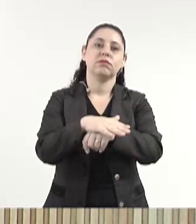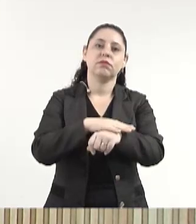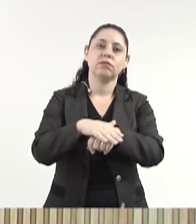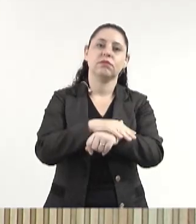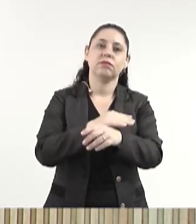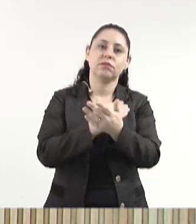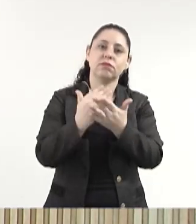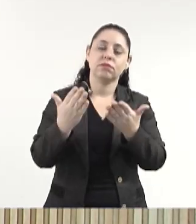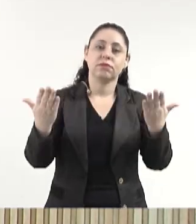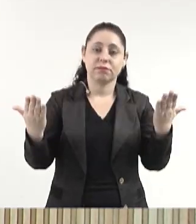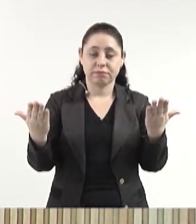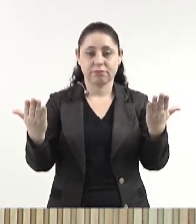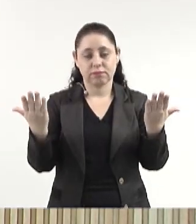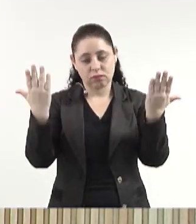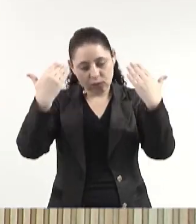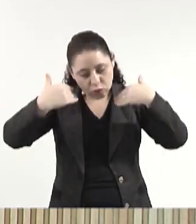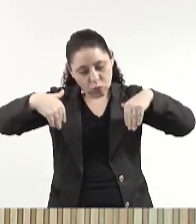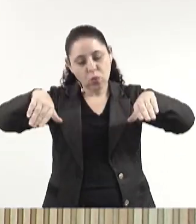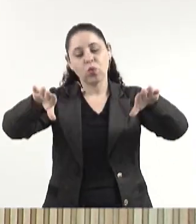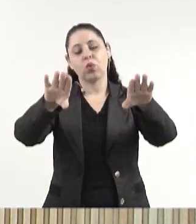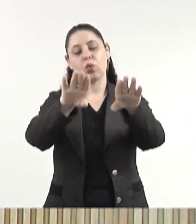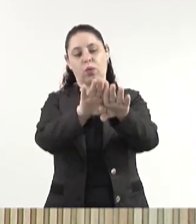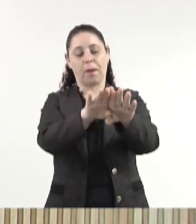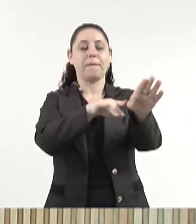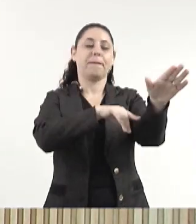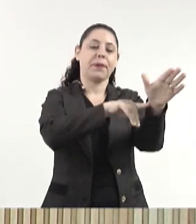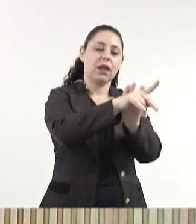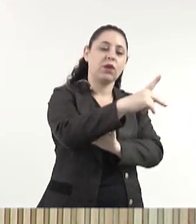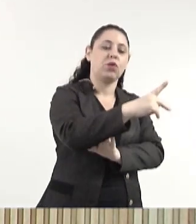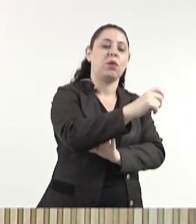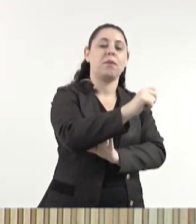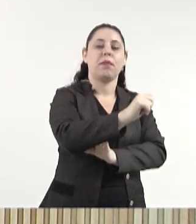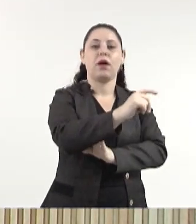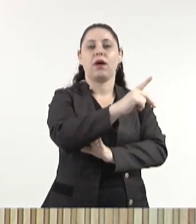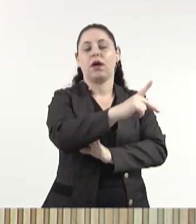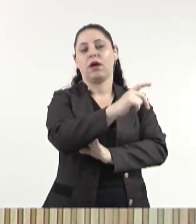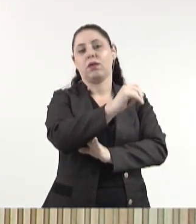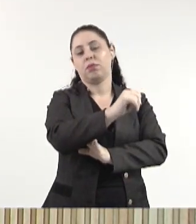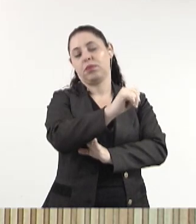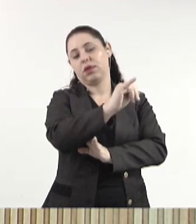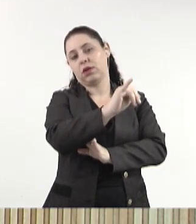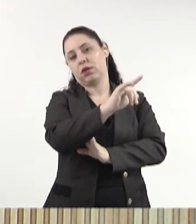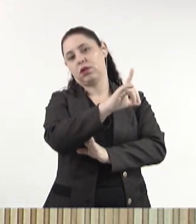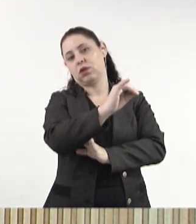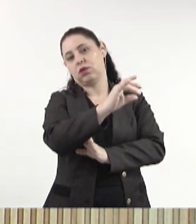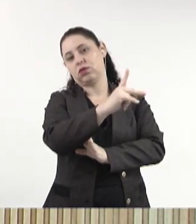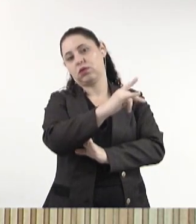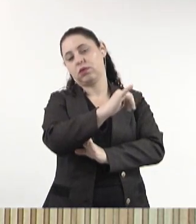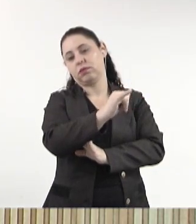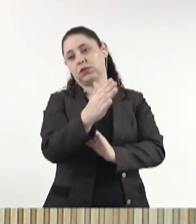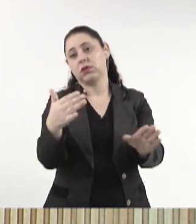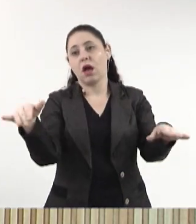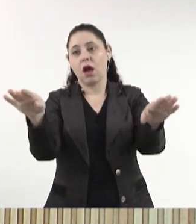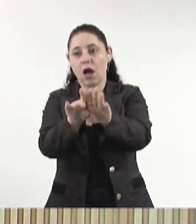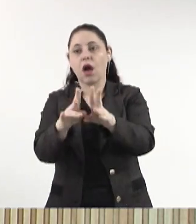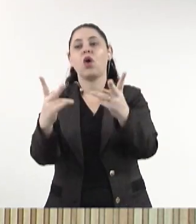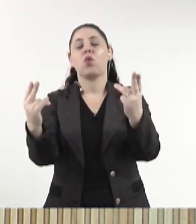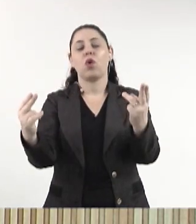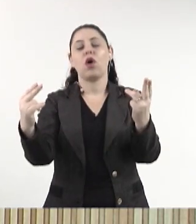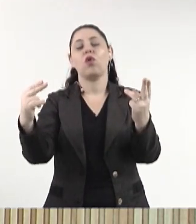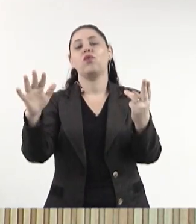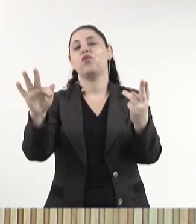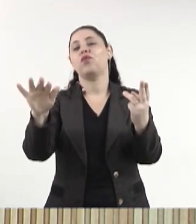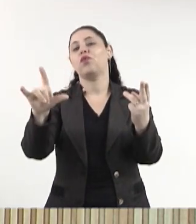de novo. A equiparação que os peritos papiloscopistas sejam também reconhecidos como peritos forenses. Então agora são